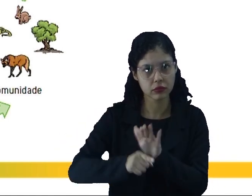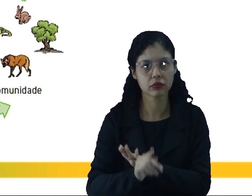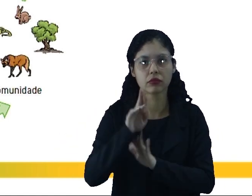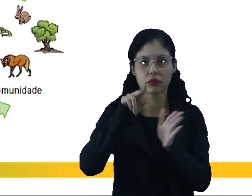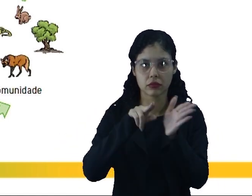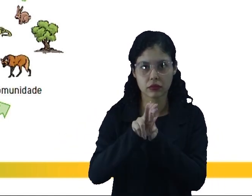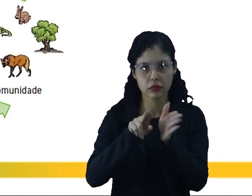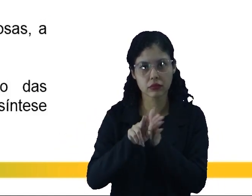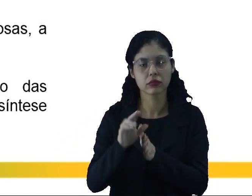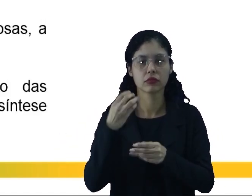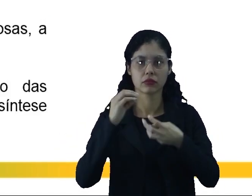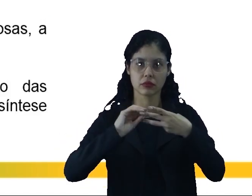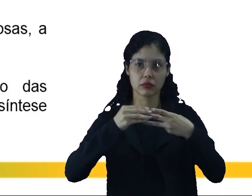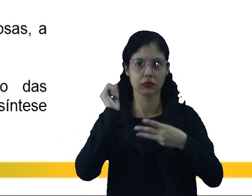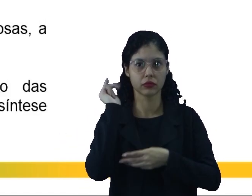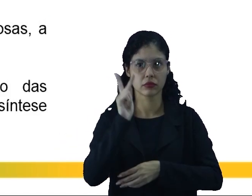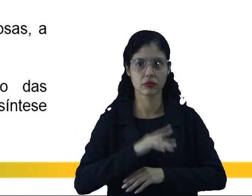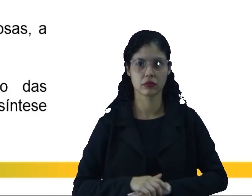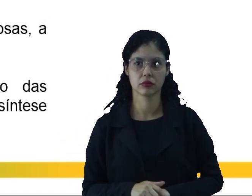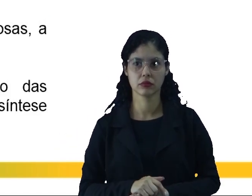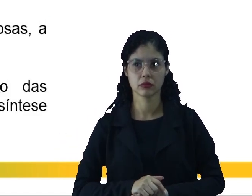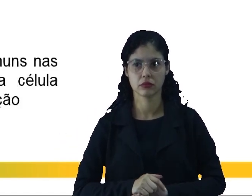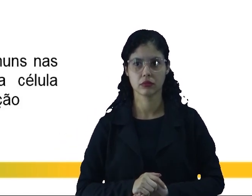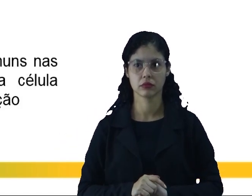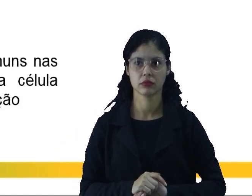da biologia celular, ok?